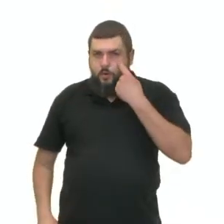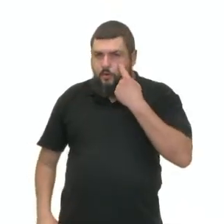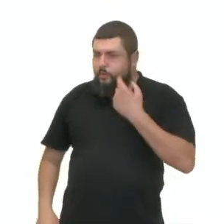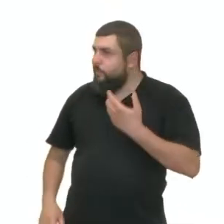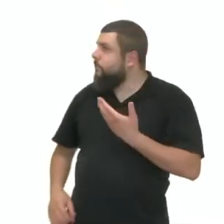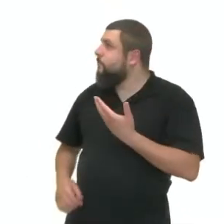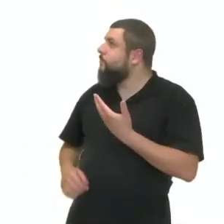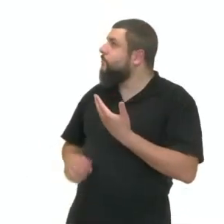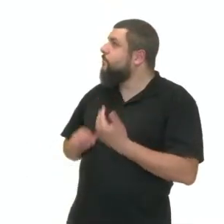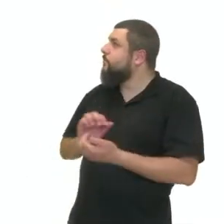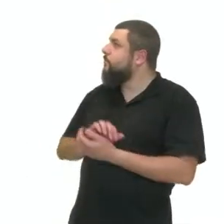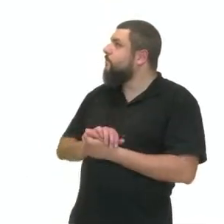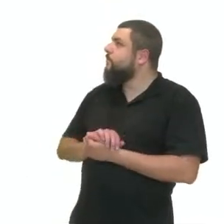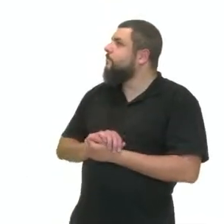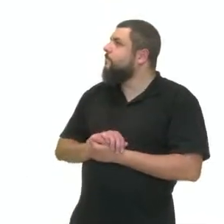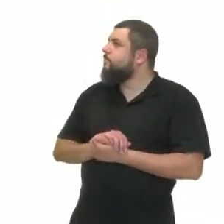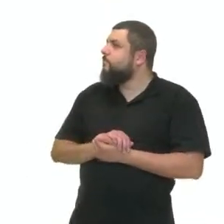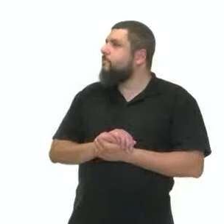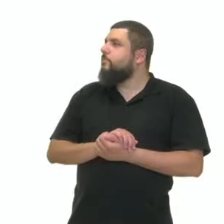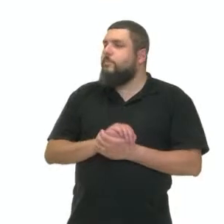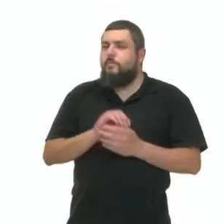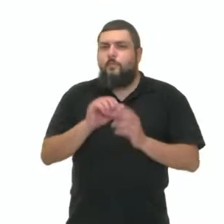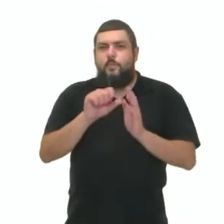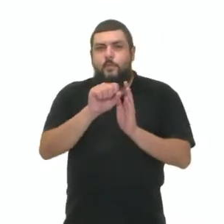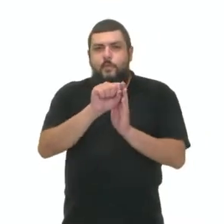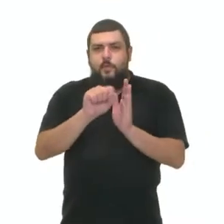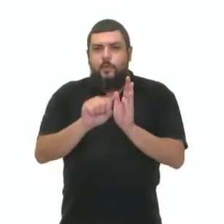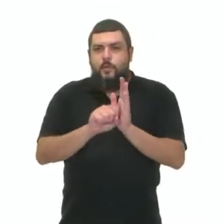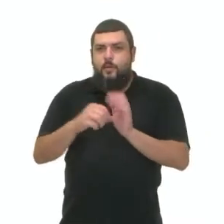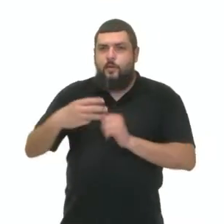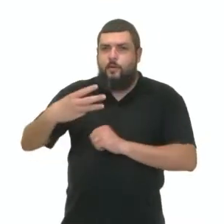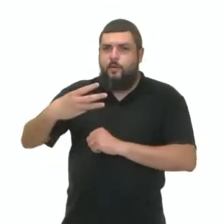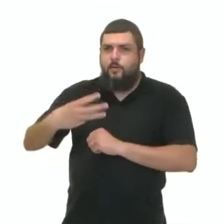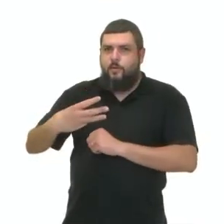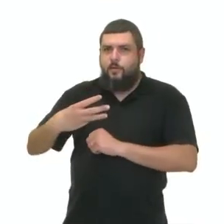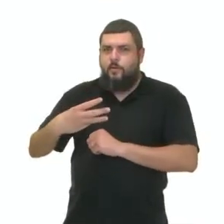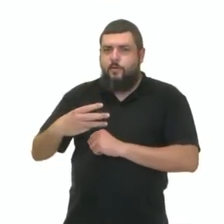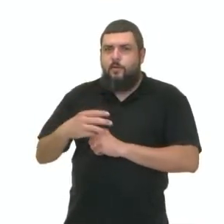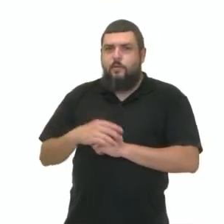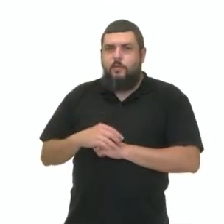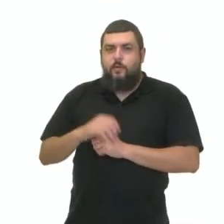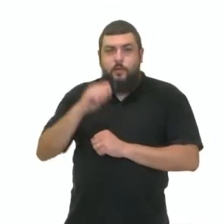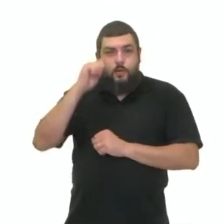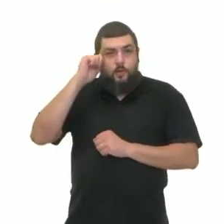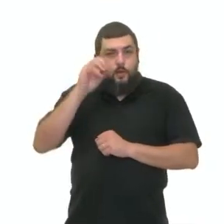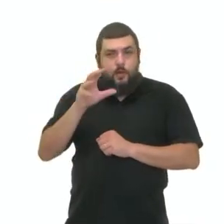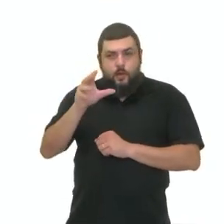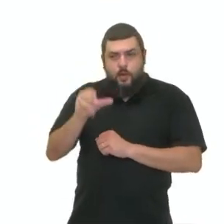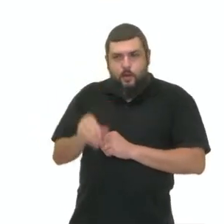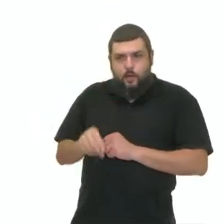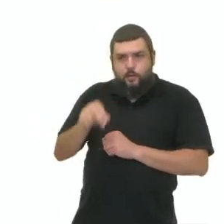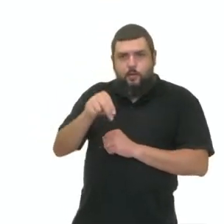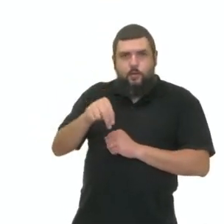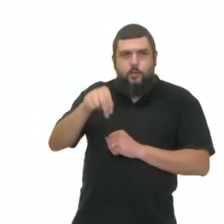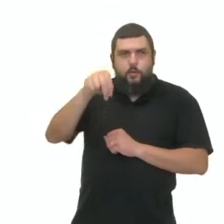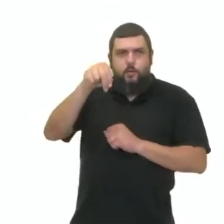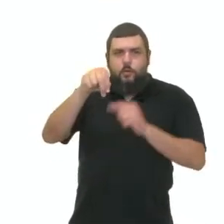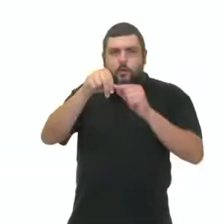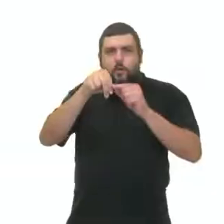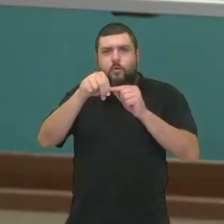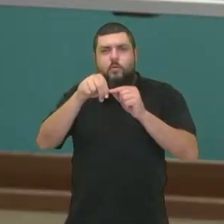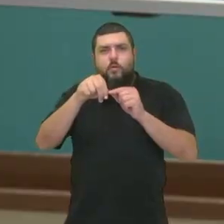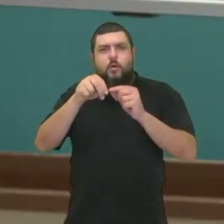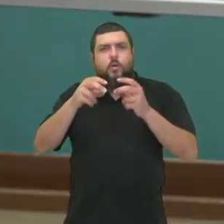século III, hein, gente? Norte da África, Espanha, Portugal, atual, né? Olha Roma, onde